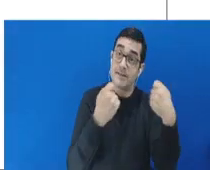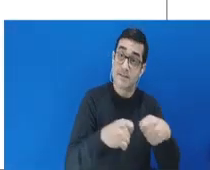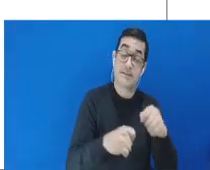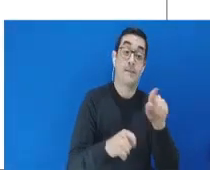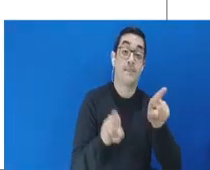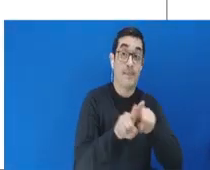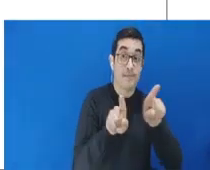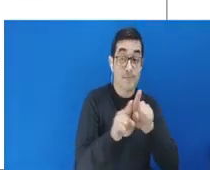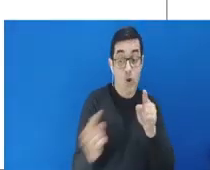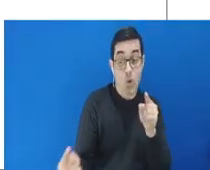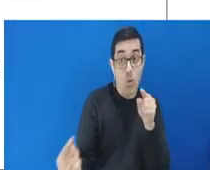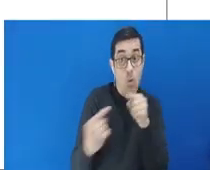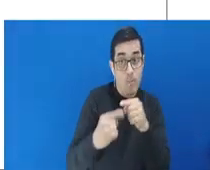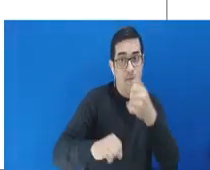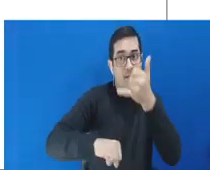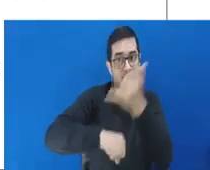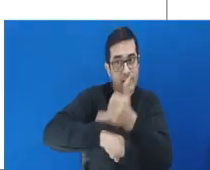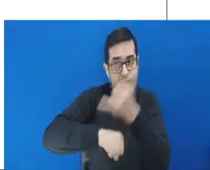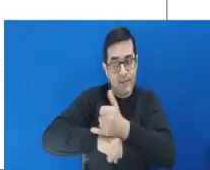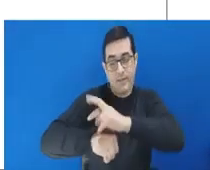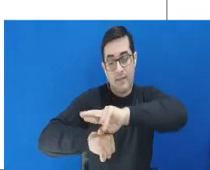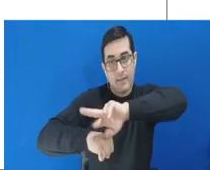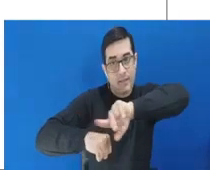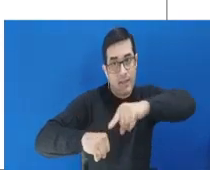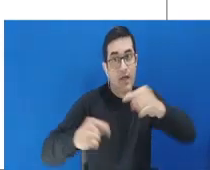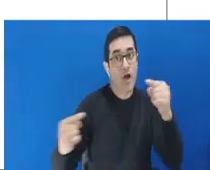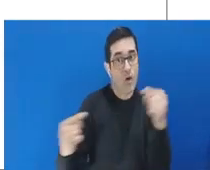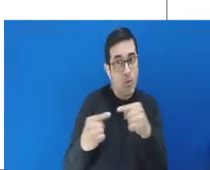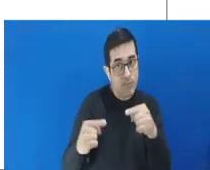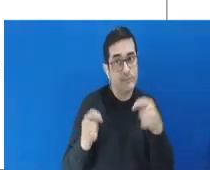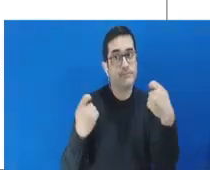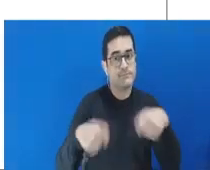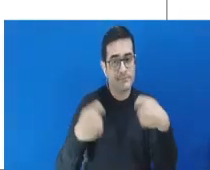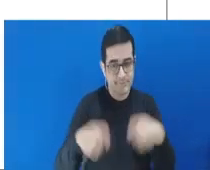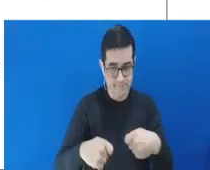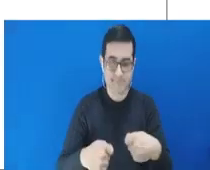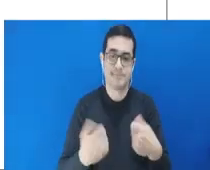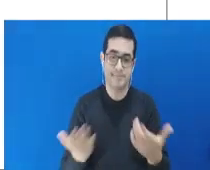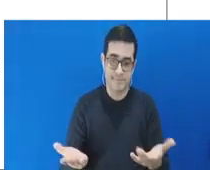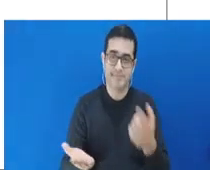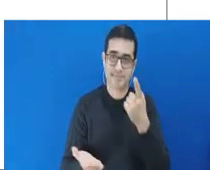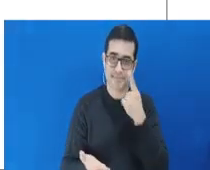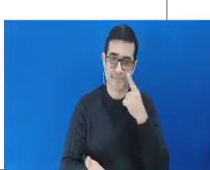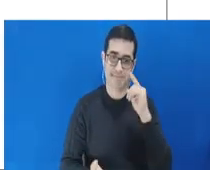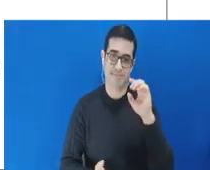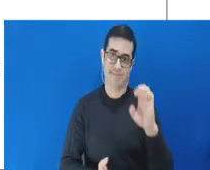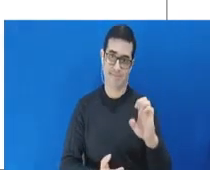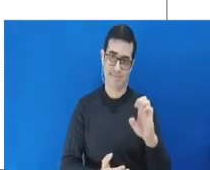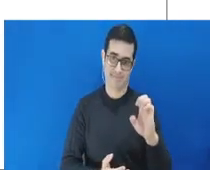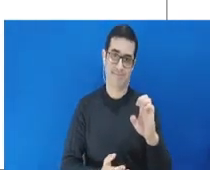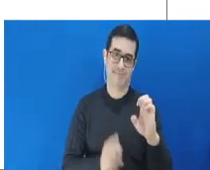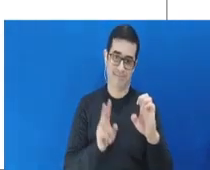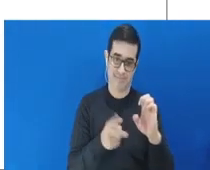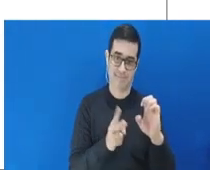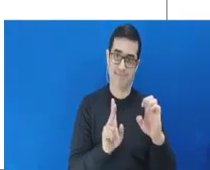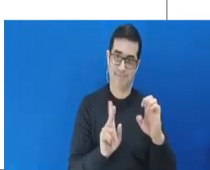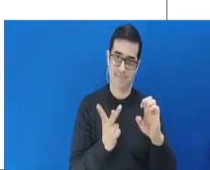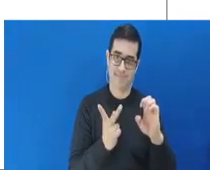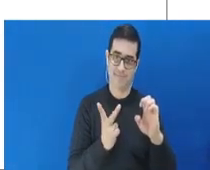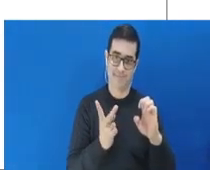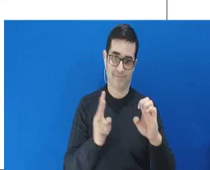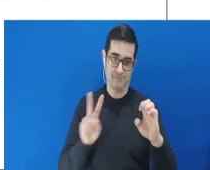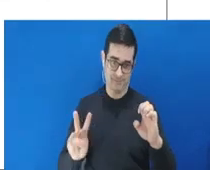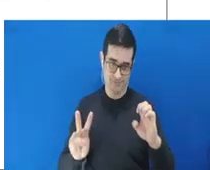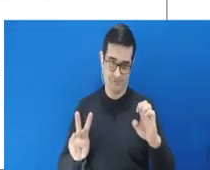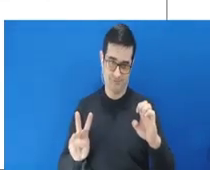Bom, então a energia dos fótons a gente sabe que é proporcional à frequência, né, e inversamente proporcional ao comprimento